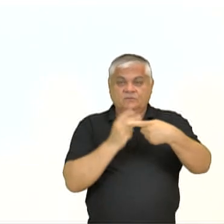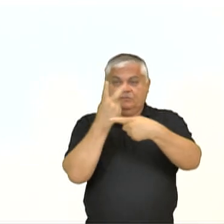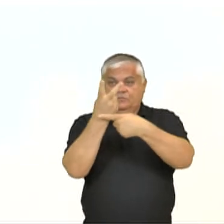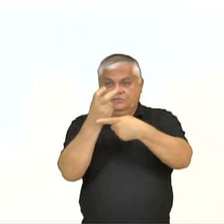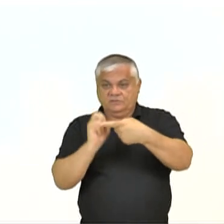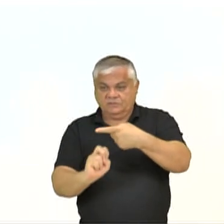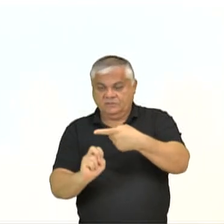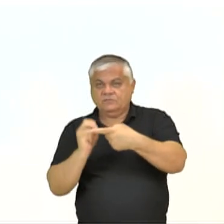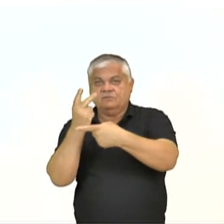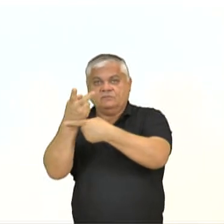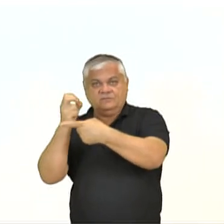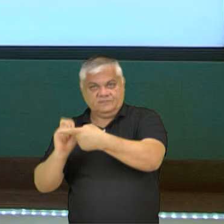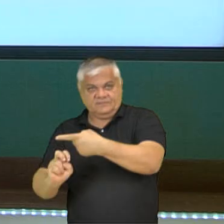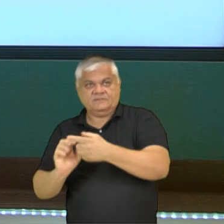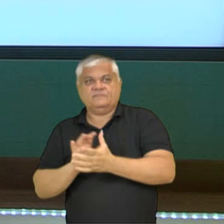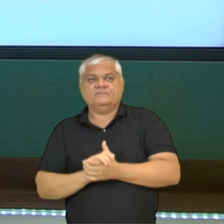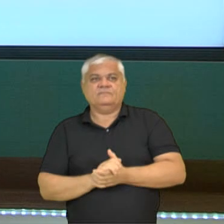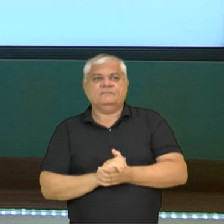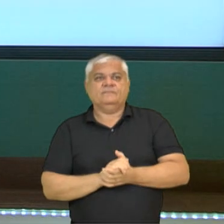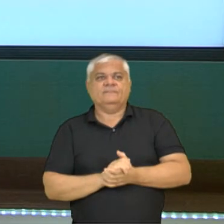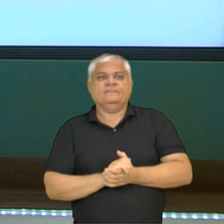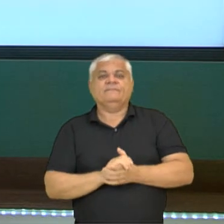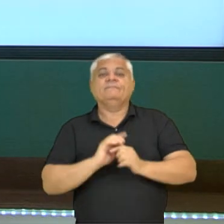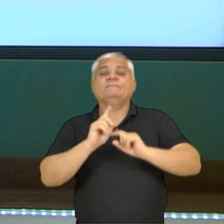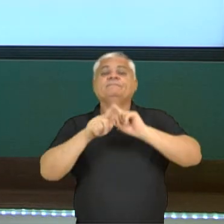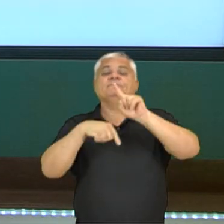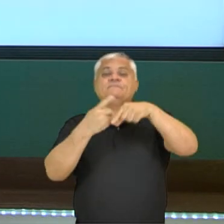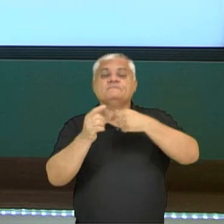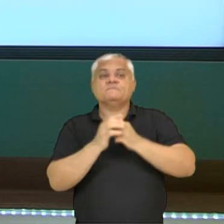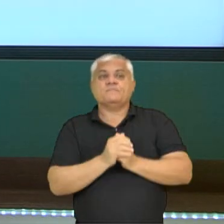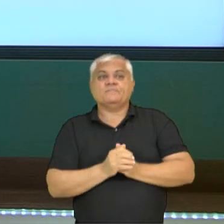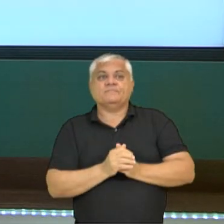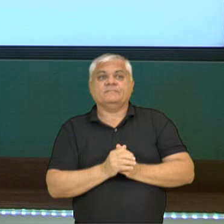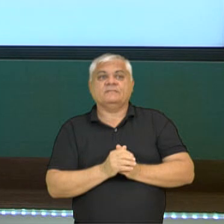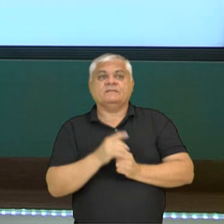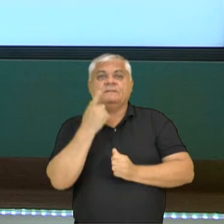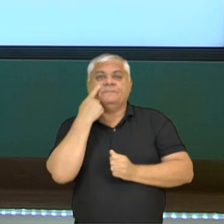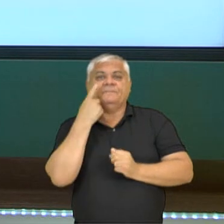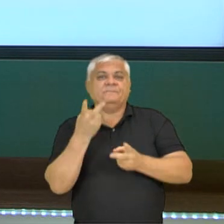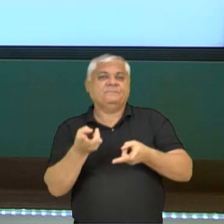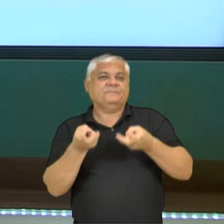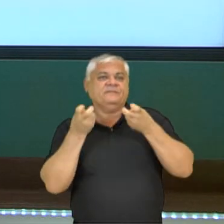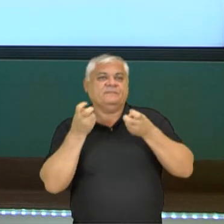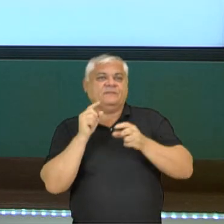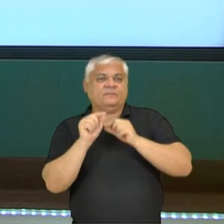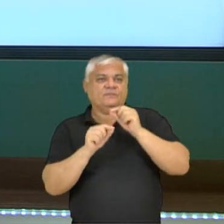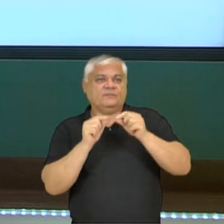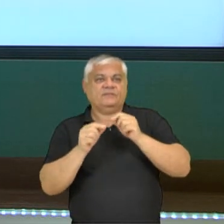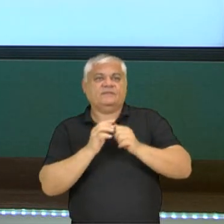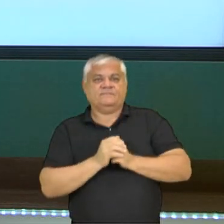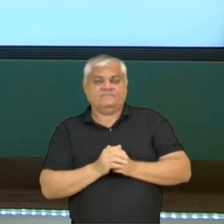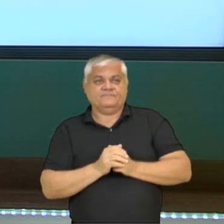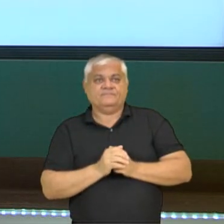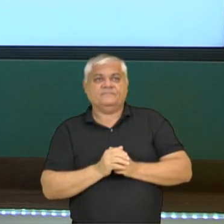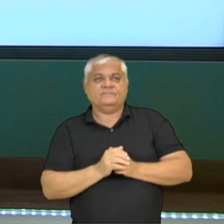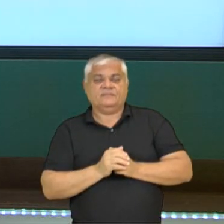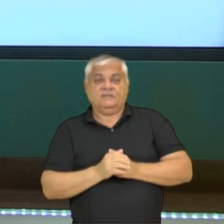unidades, ok? Qual que é o próximo passo? Nós percebemos, pelo desenho,